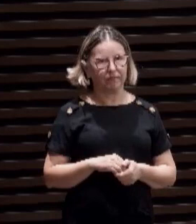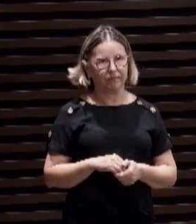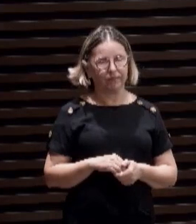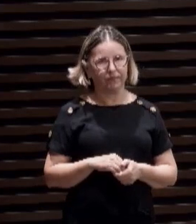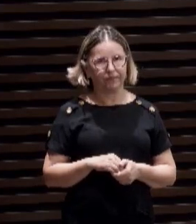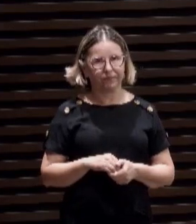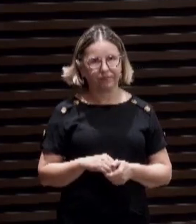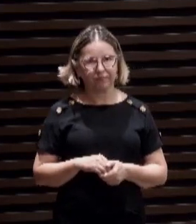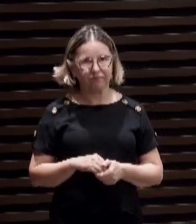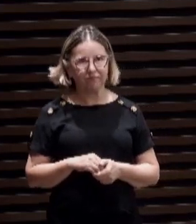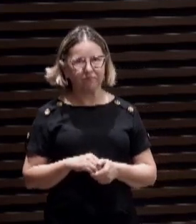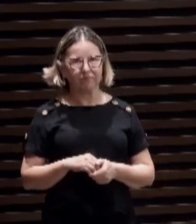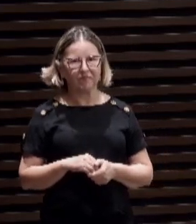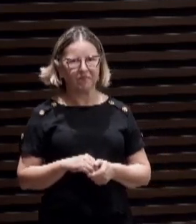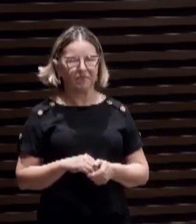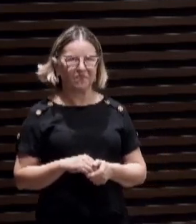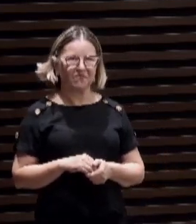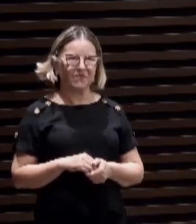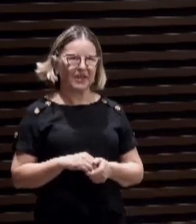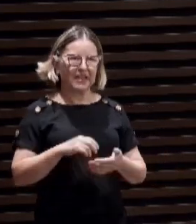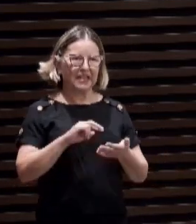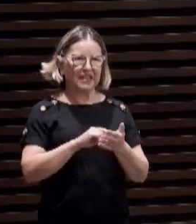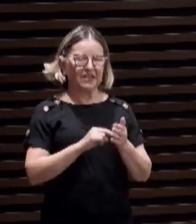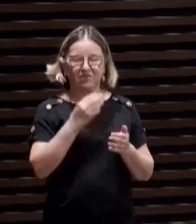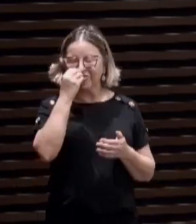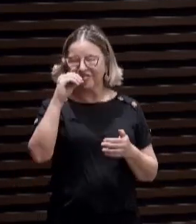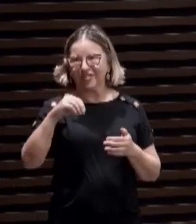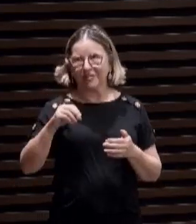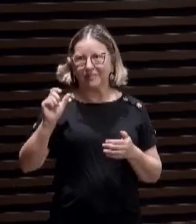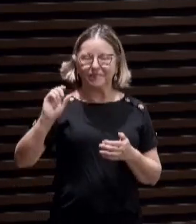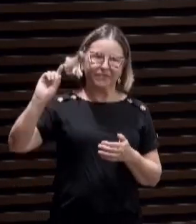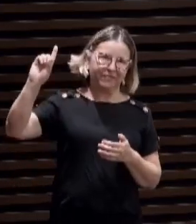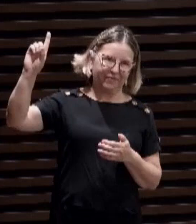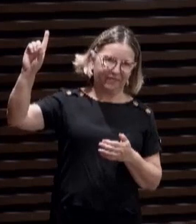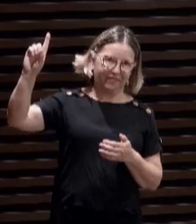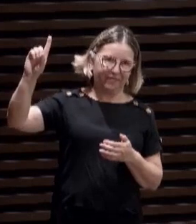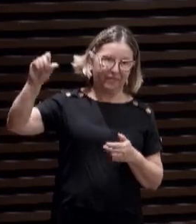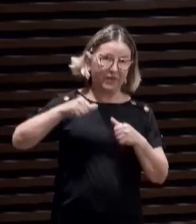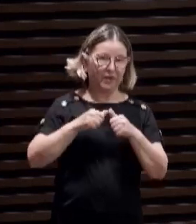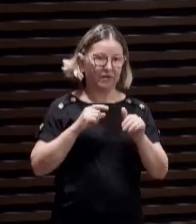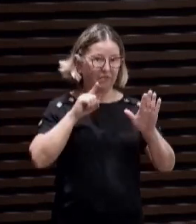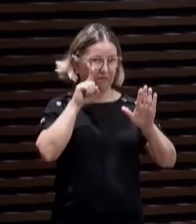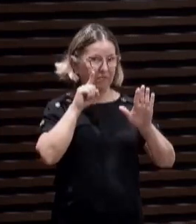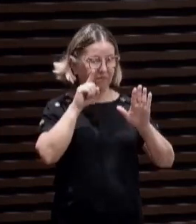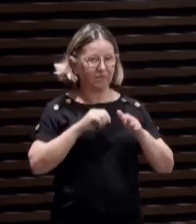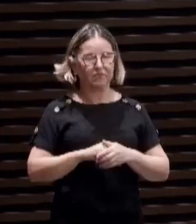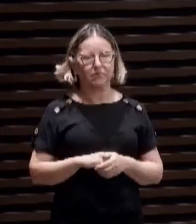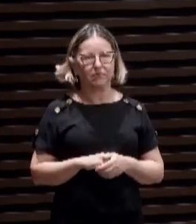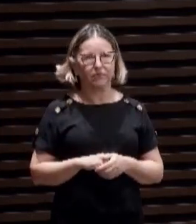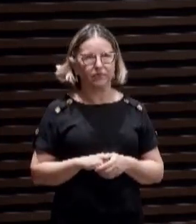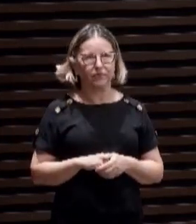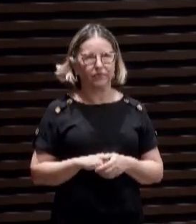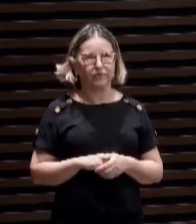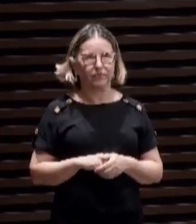Relativizar a palavra de Deus é algo muito perigoso. Quantas e quantas mensagens